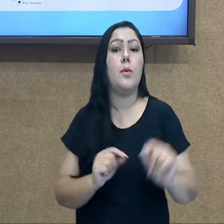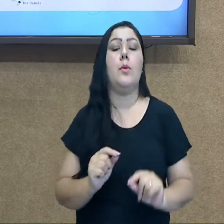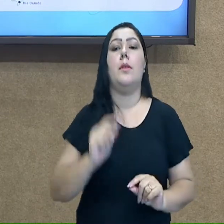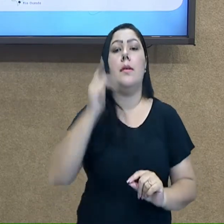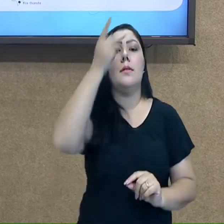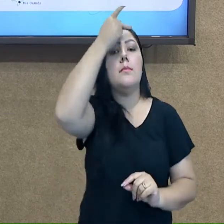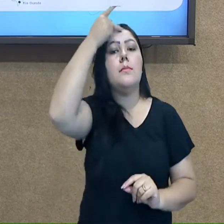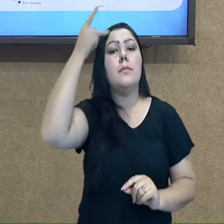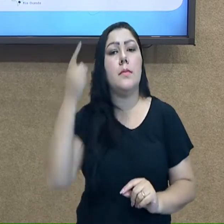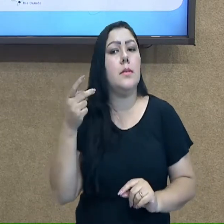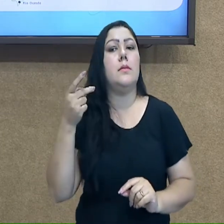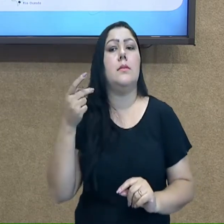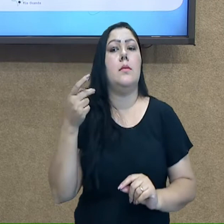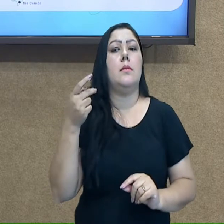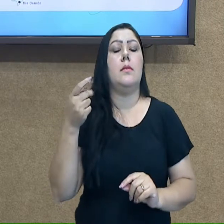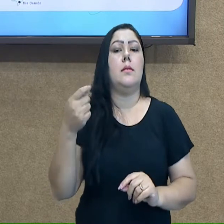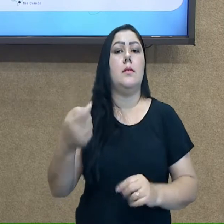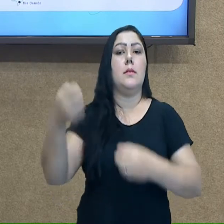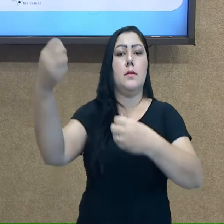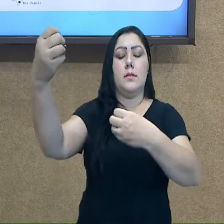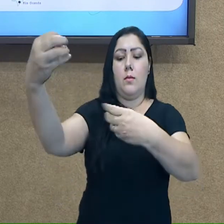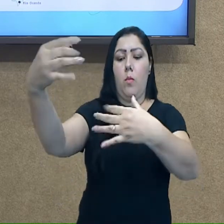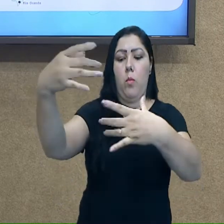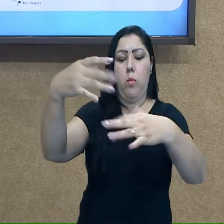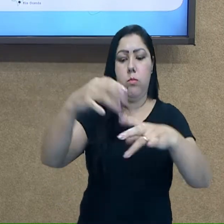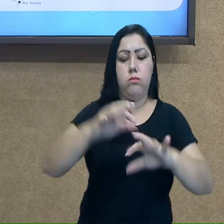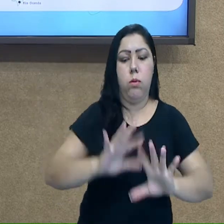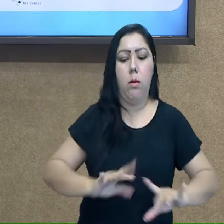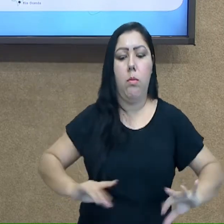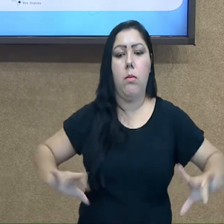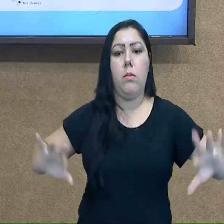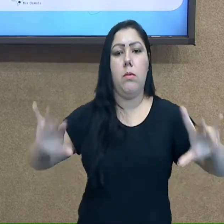vai nessa expansão cuidar.